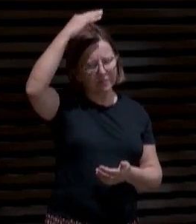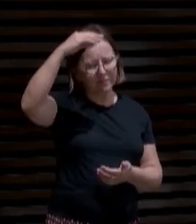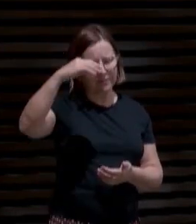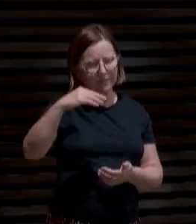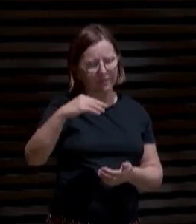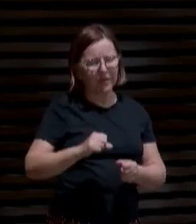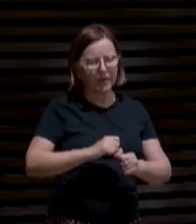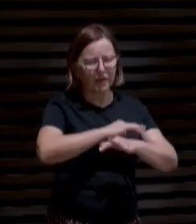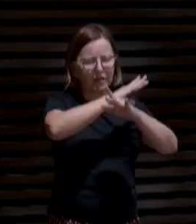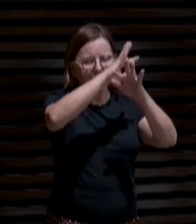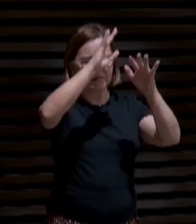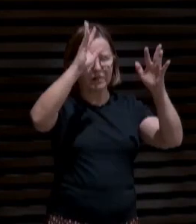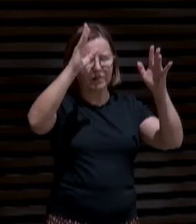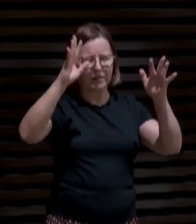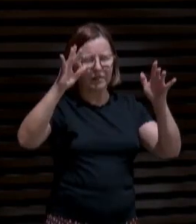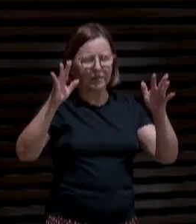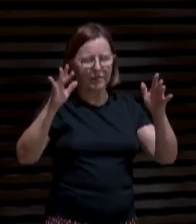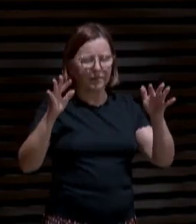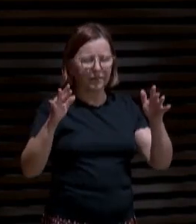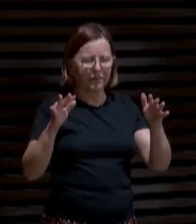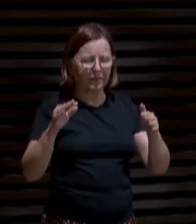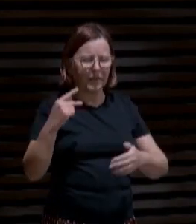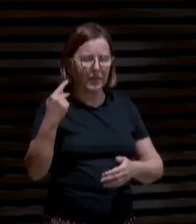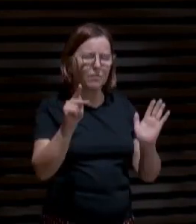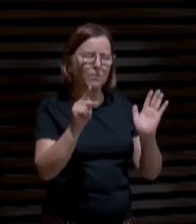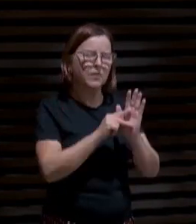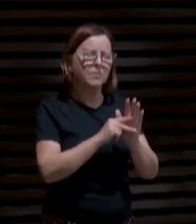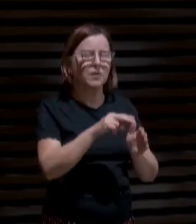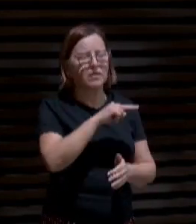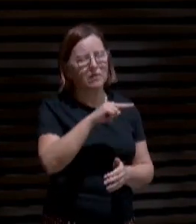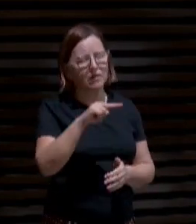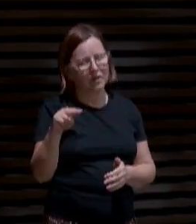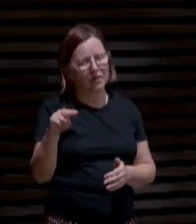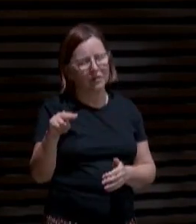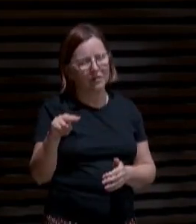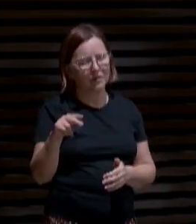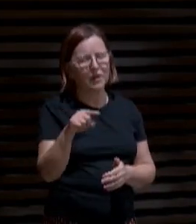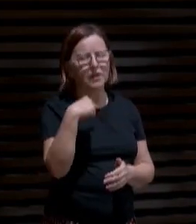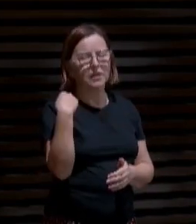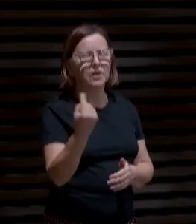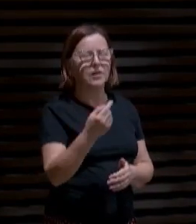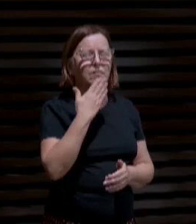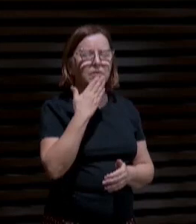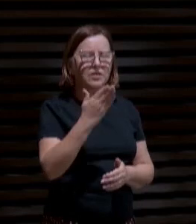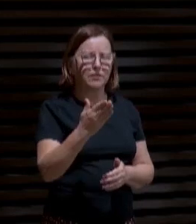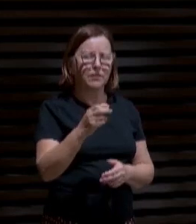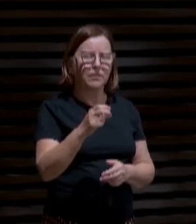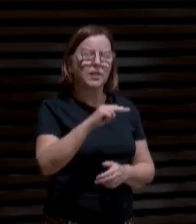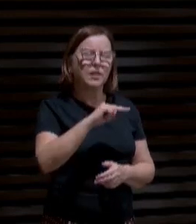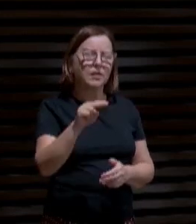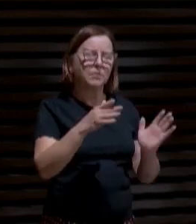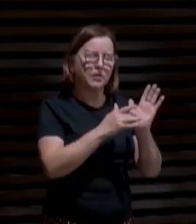e glorifica o Teu próprio nome. É o que nós te pedimos, por Jesus.